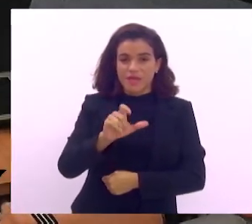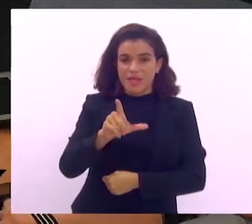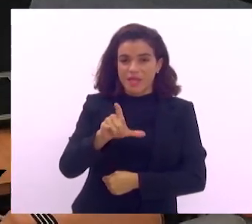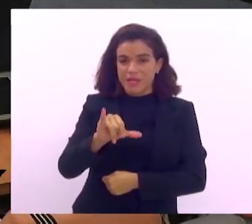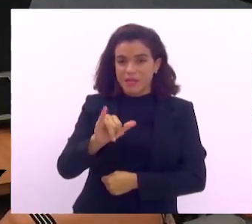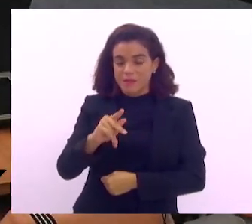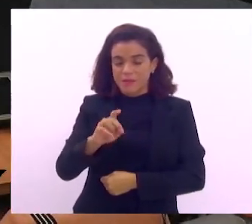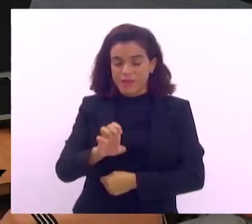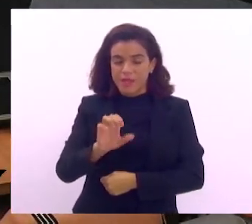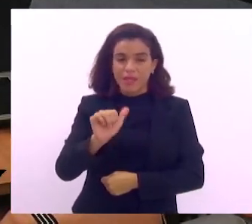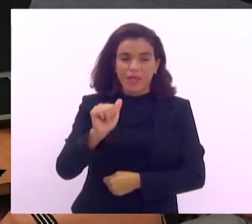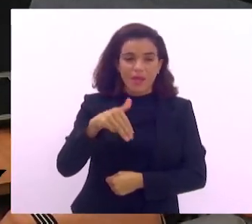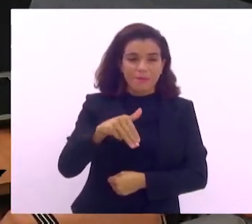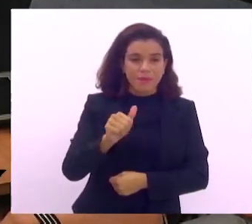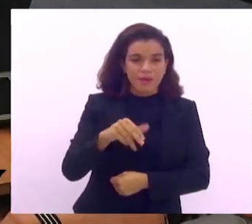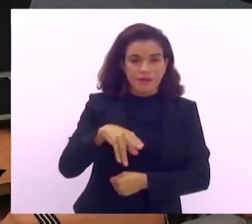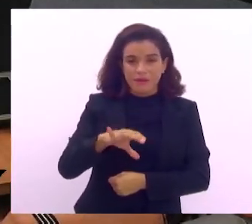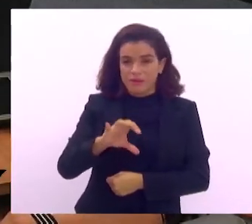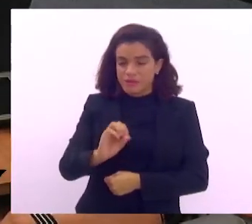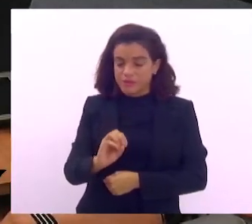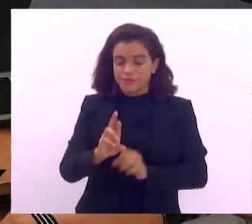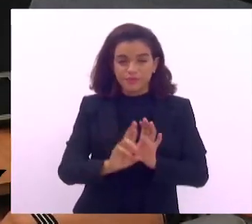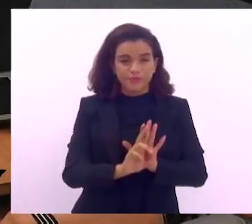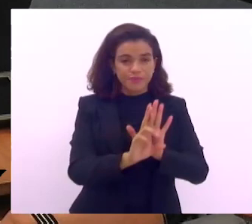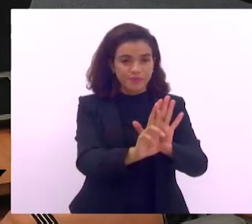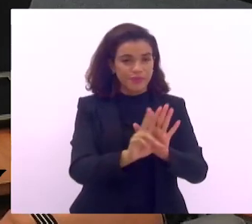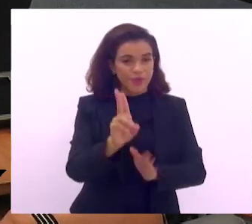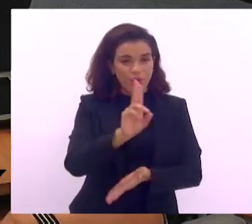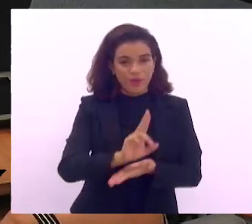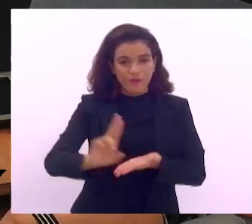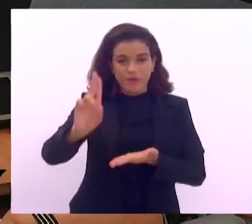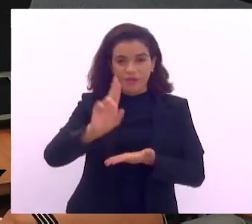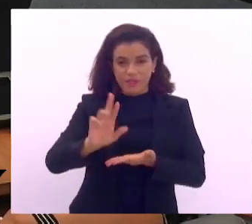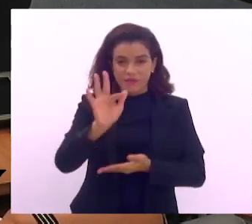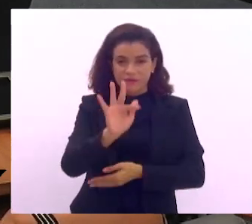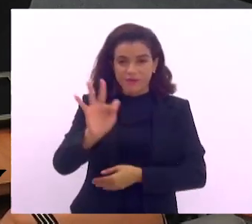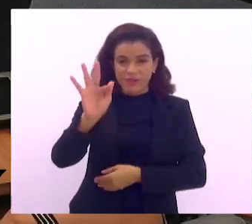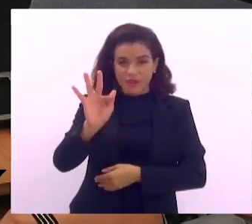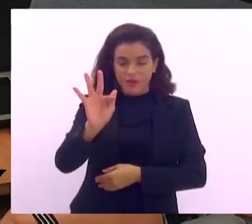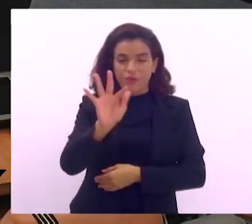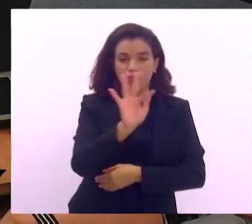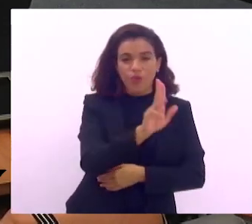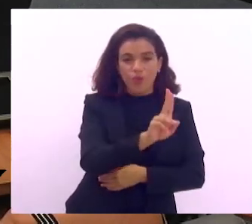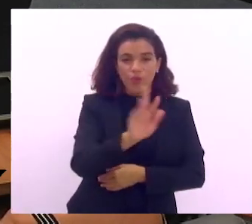Fernando Amâncio de Camargo, representante da Universidade Federal Fluminense,